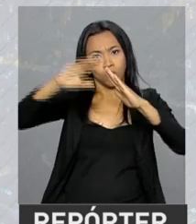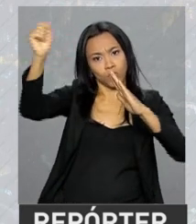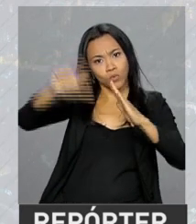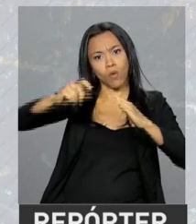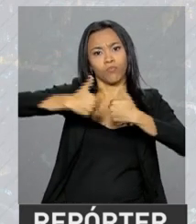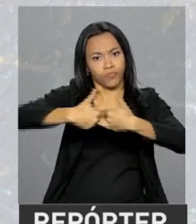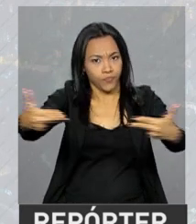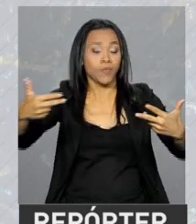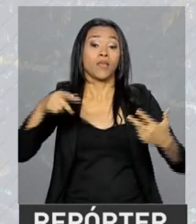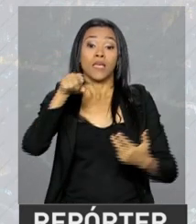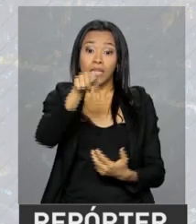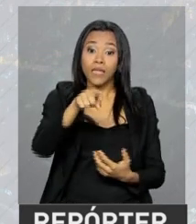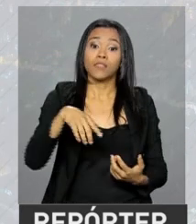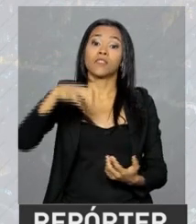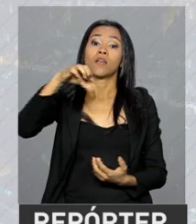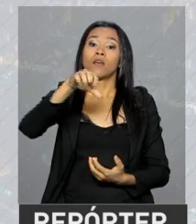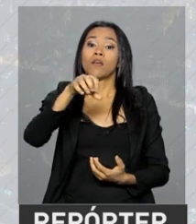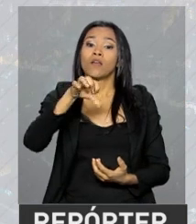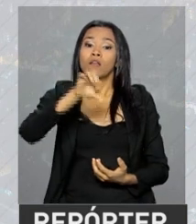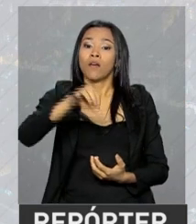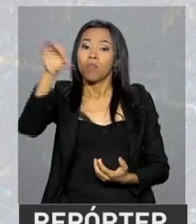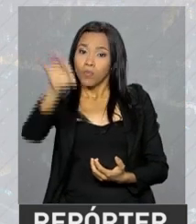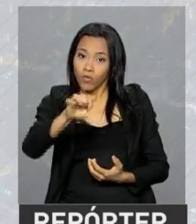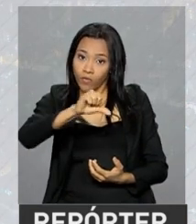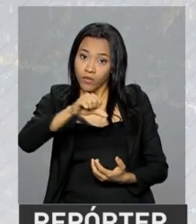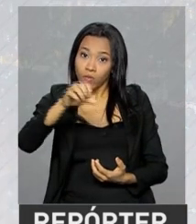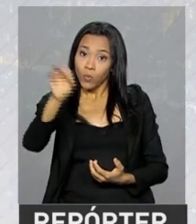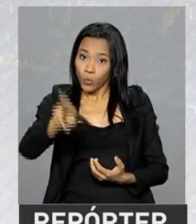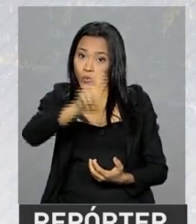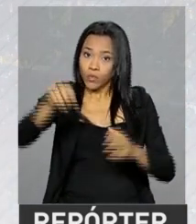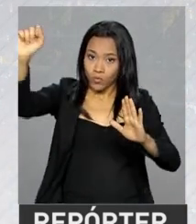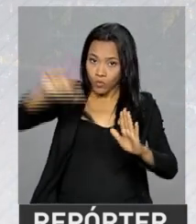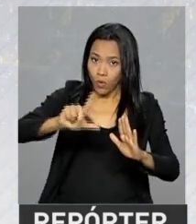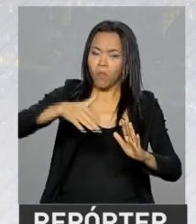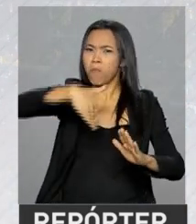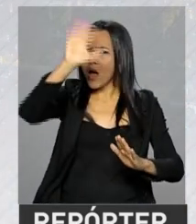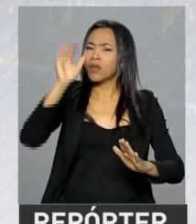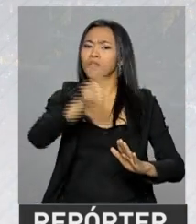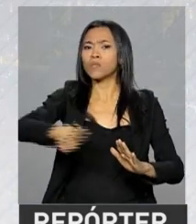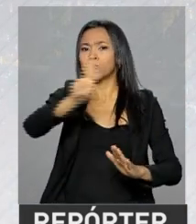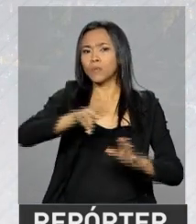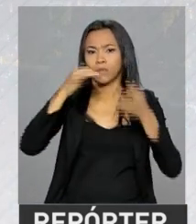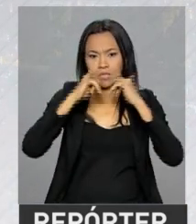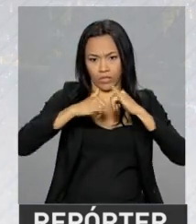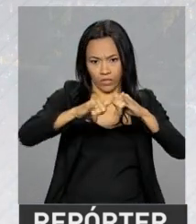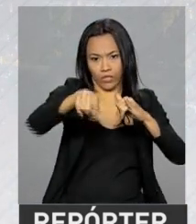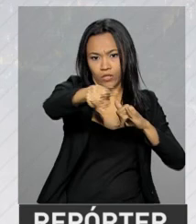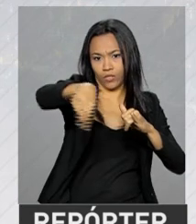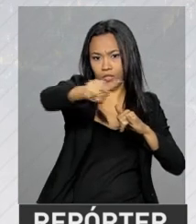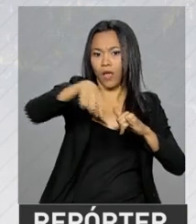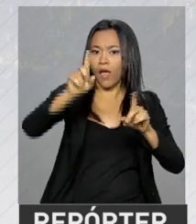99 por cento utilizam a energia solar as classes que mais consomem este tipo de energia